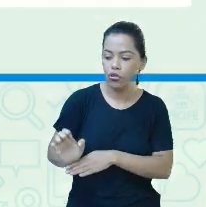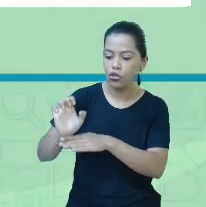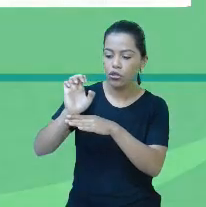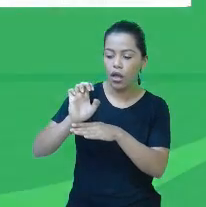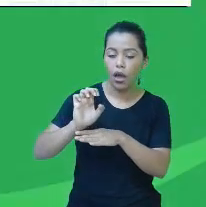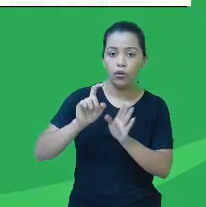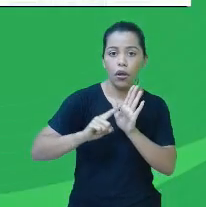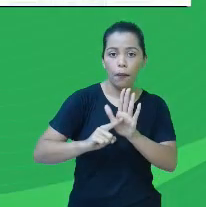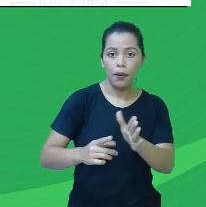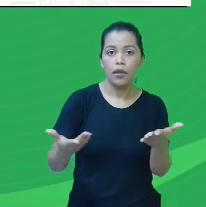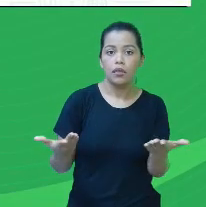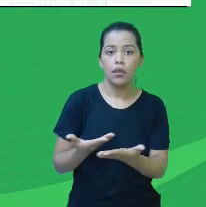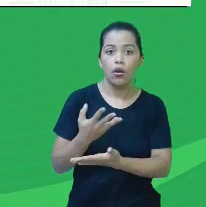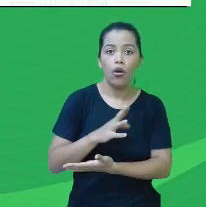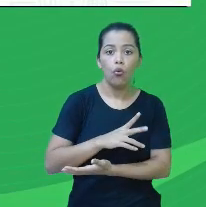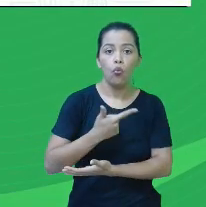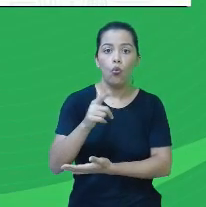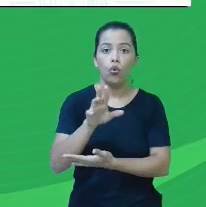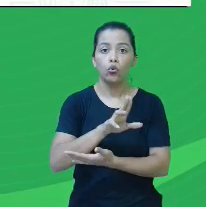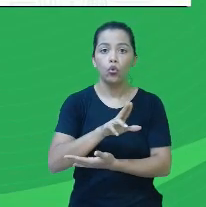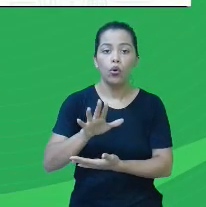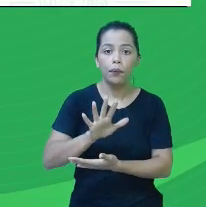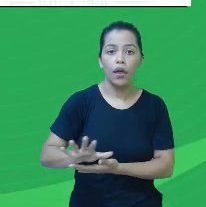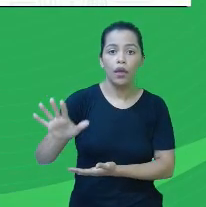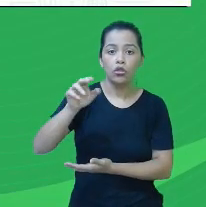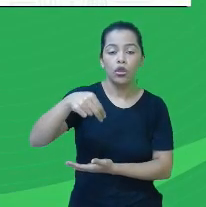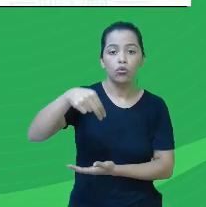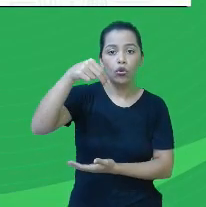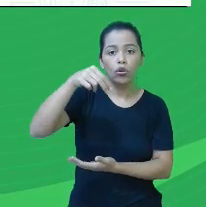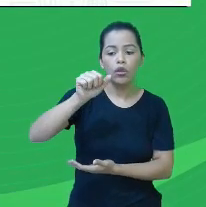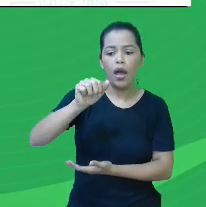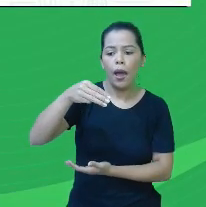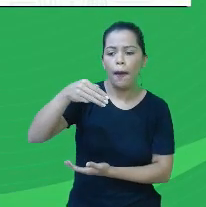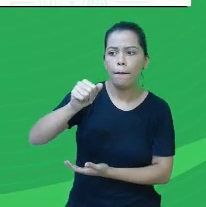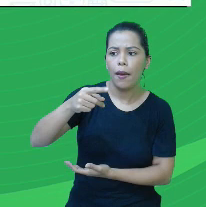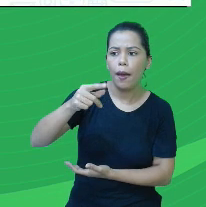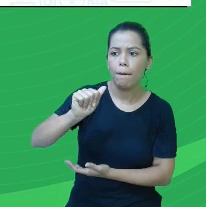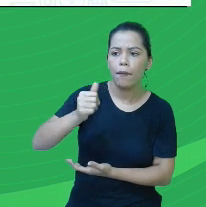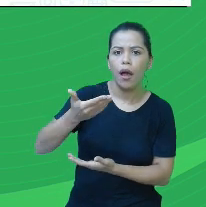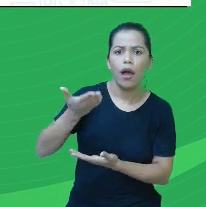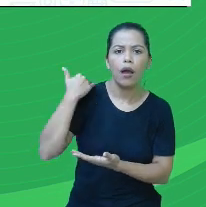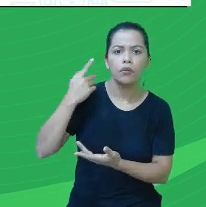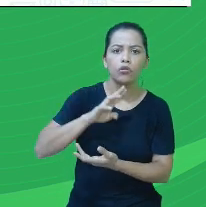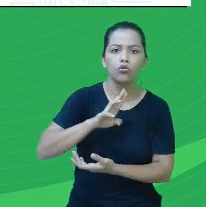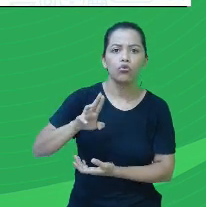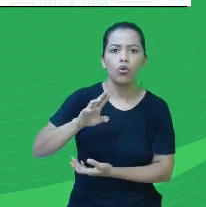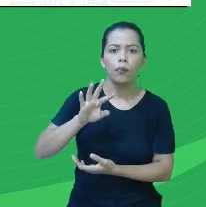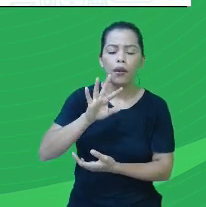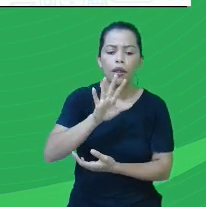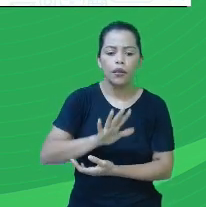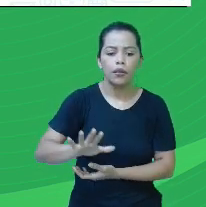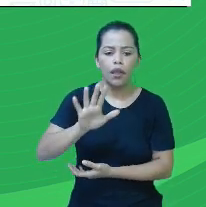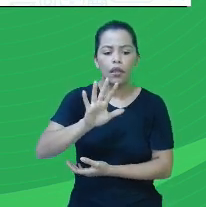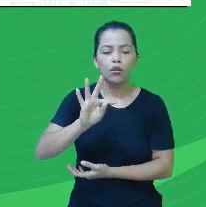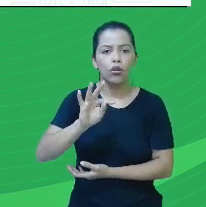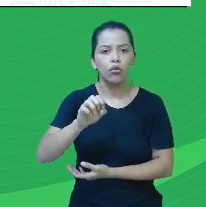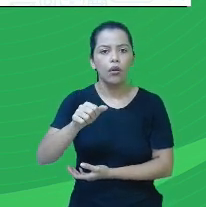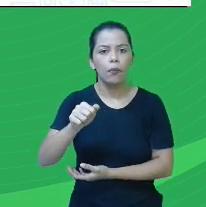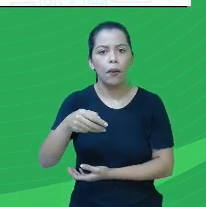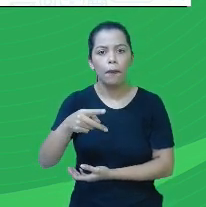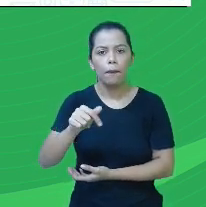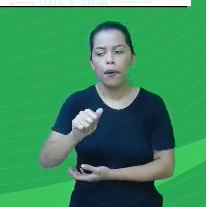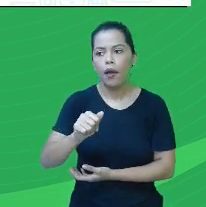só que com outros nomes. Por exemplo, ali, ó, Amapá está sendo chamado de Território do Amapá, tem Território do